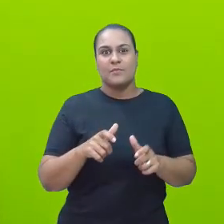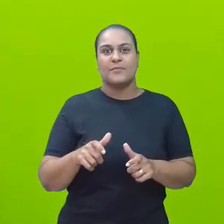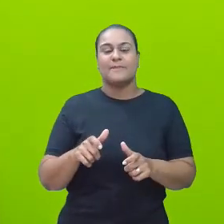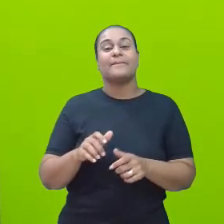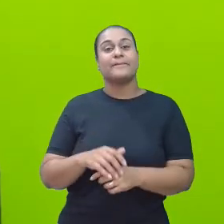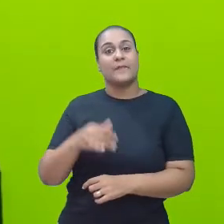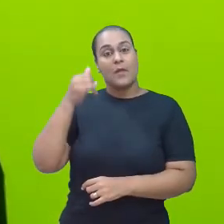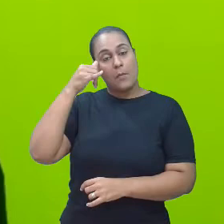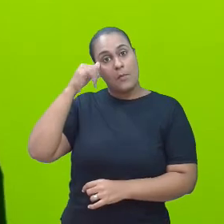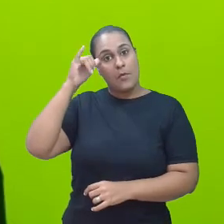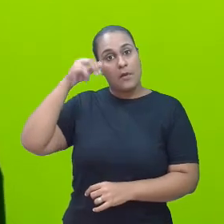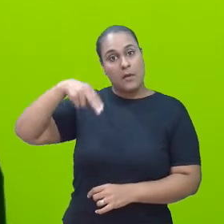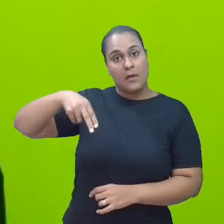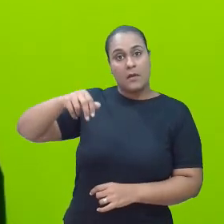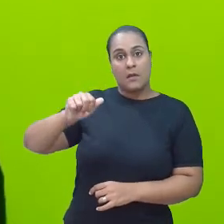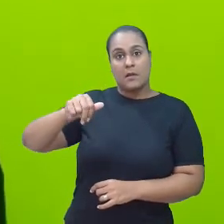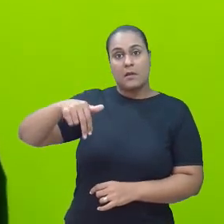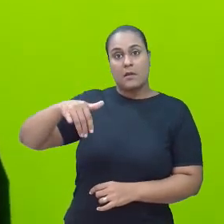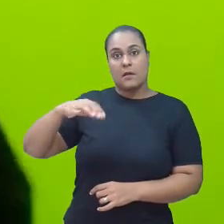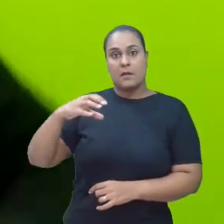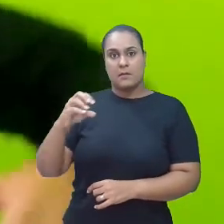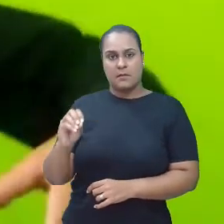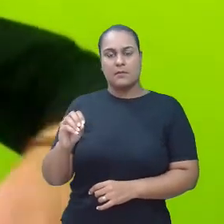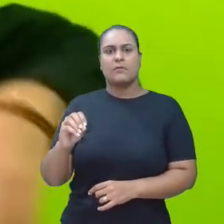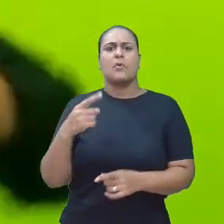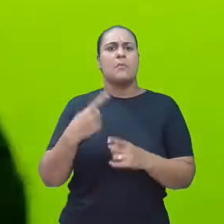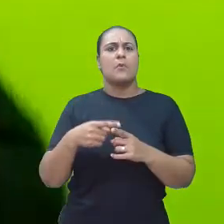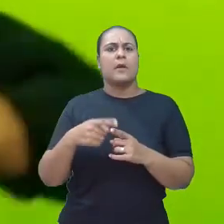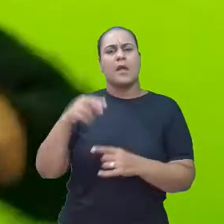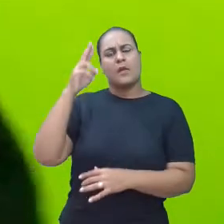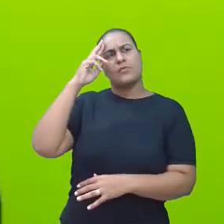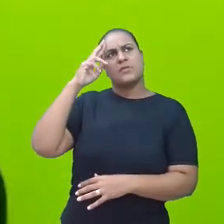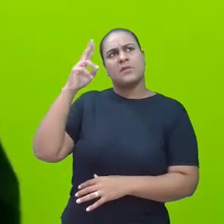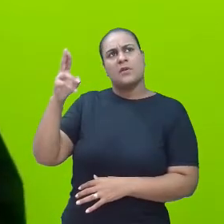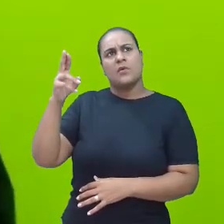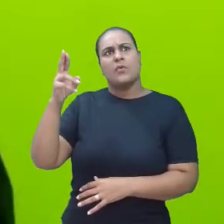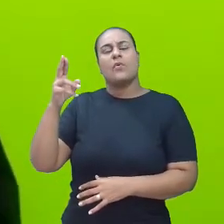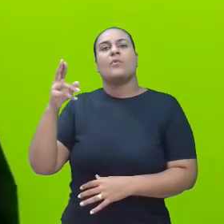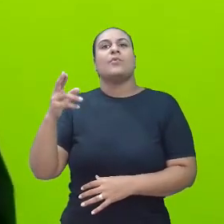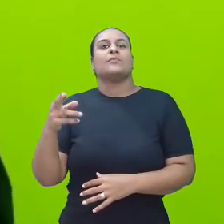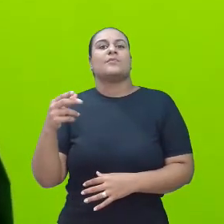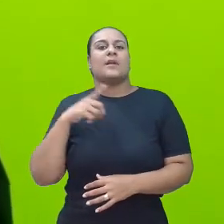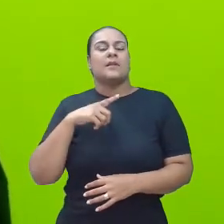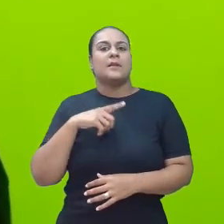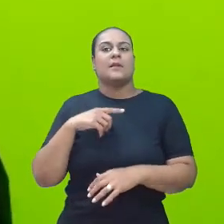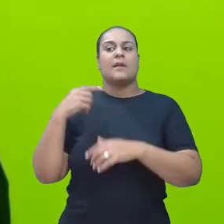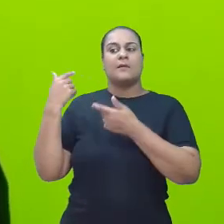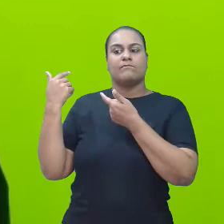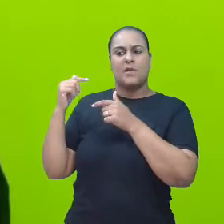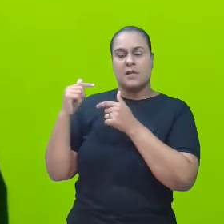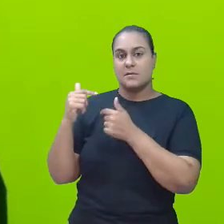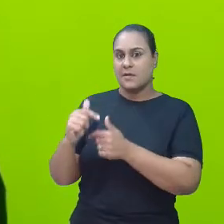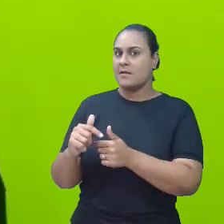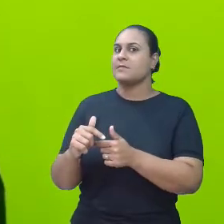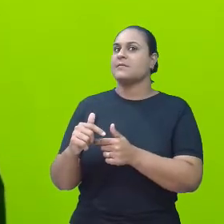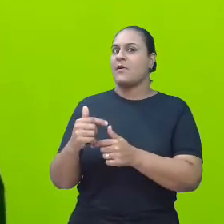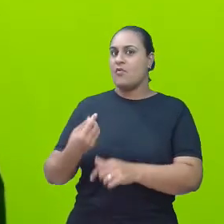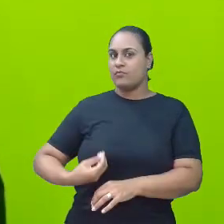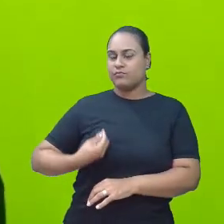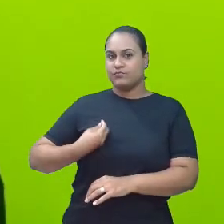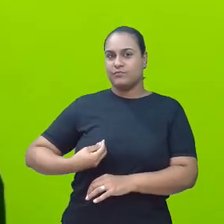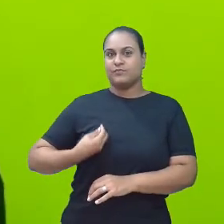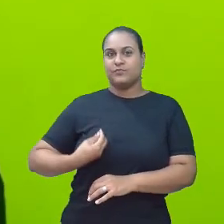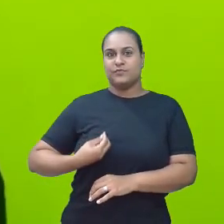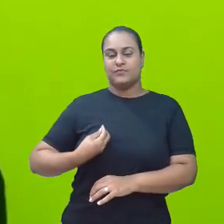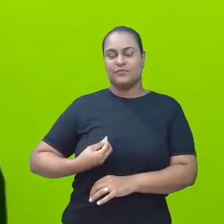porque Nanico era um senhor que carregava, que mantinha viva essa tradição do Bumba Meu